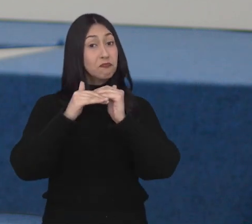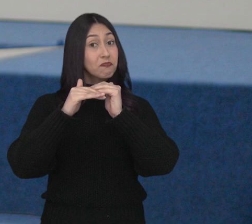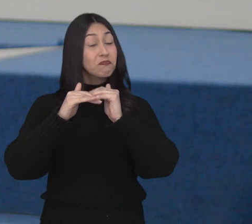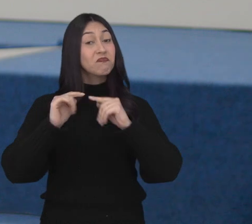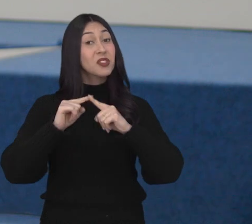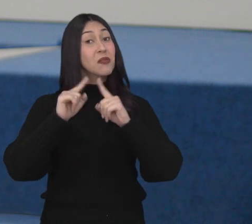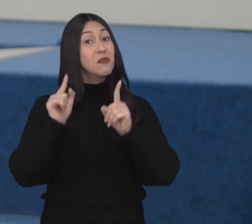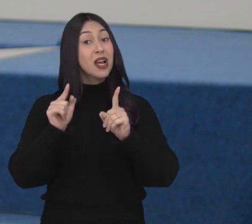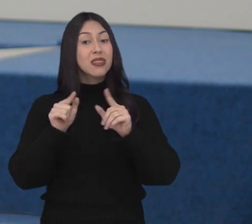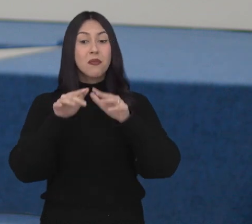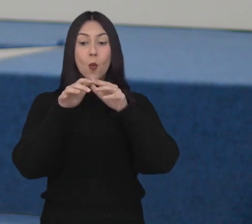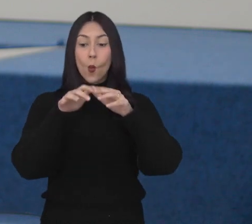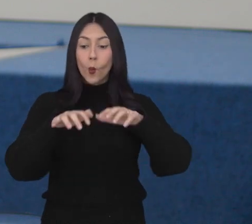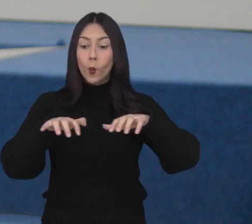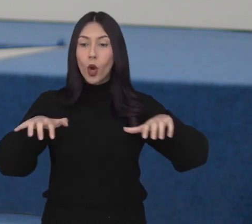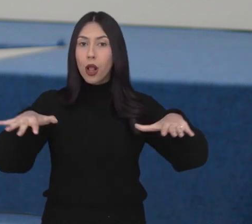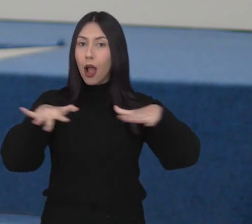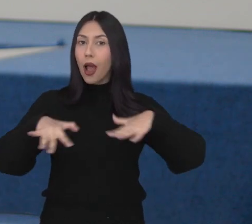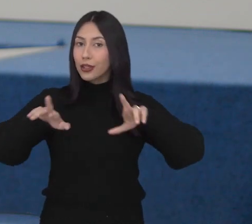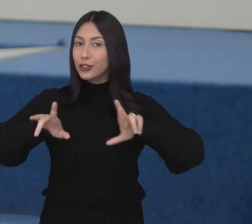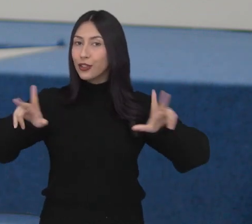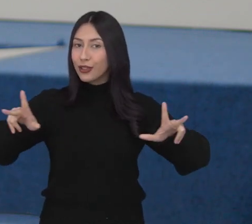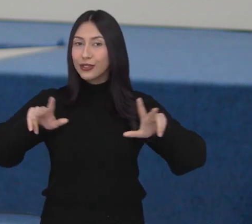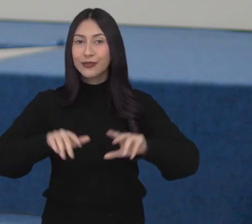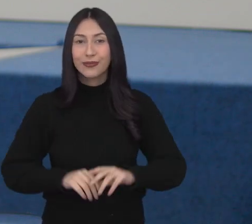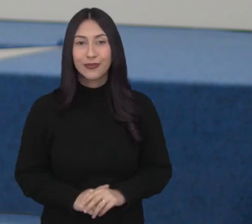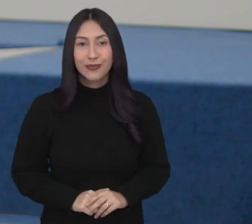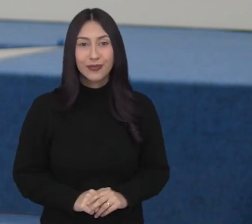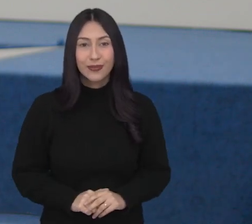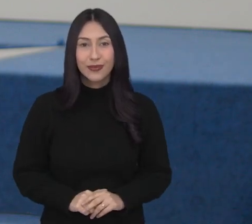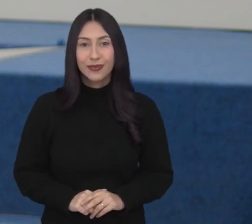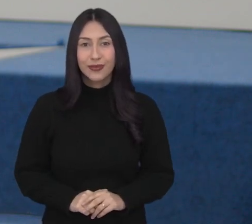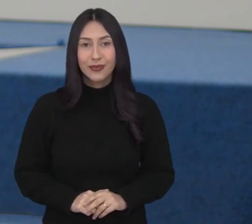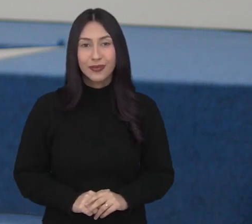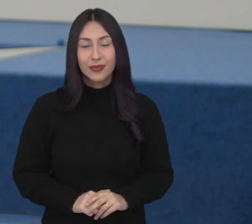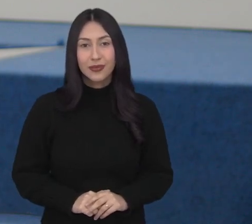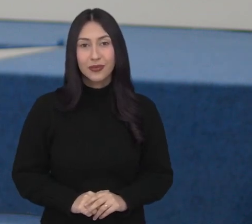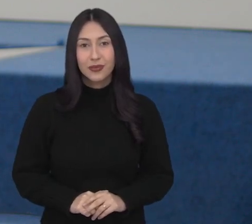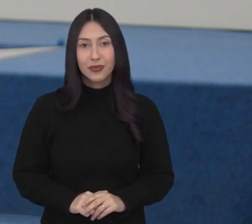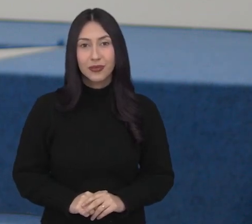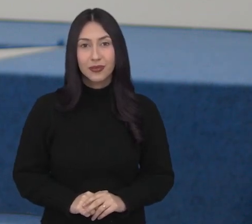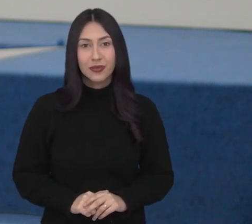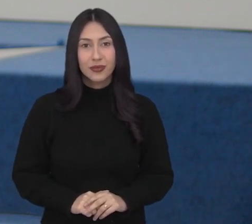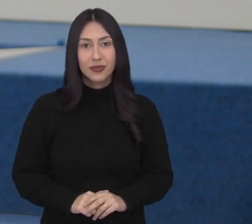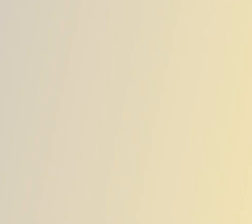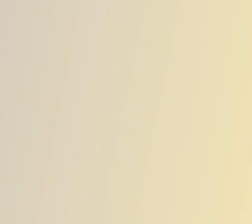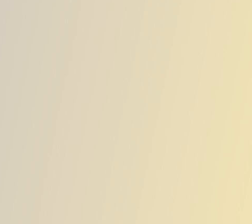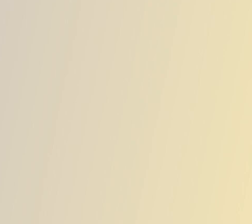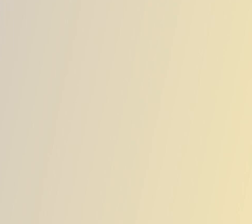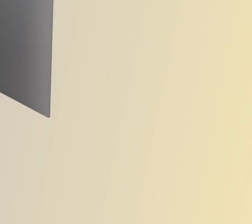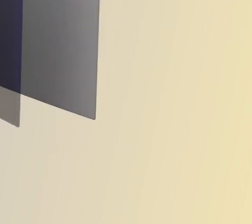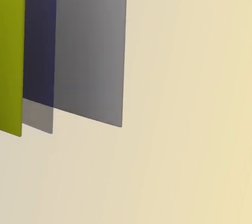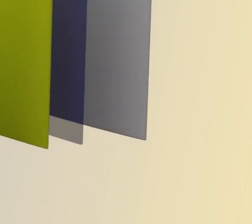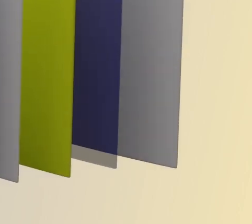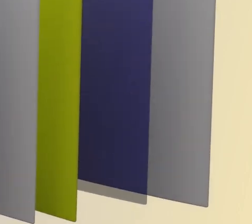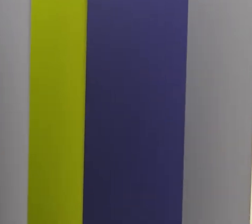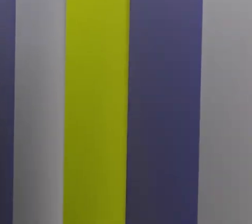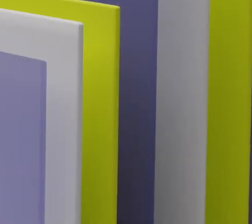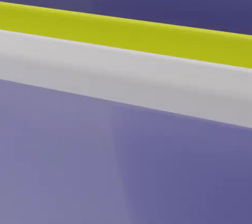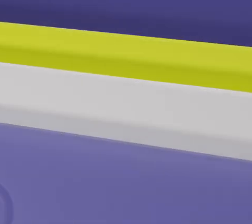lei ordinária e lei complementar. Elas atuam em campos diferentes.